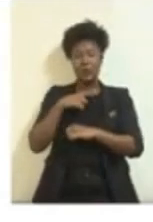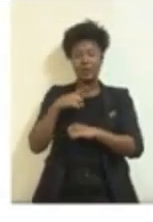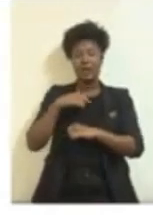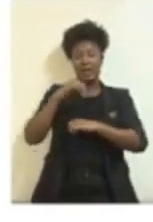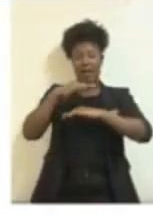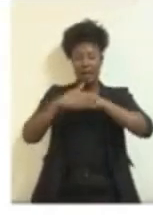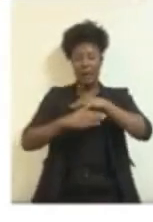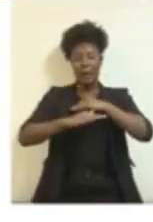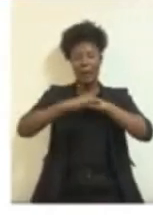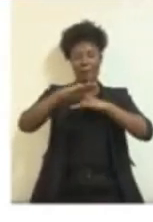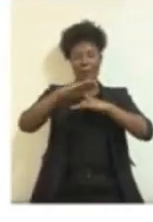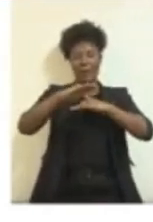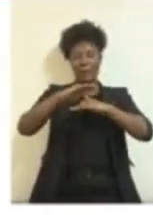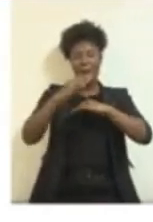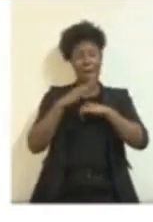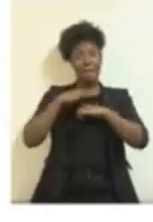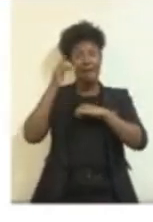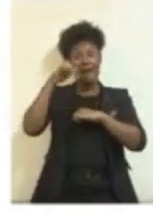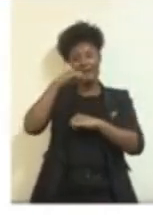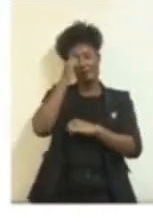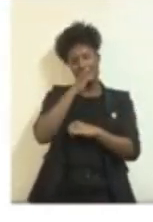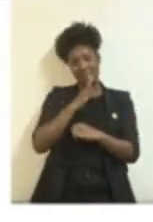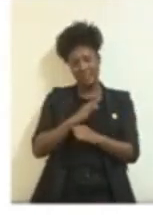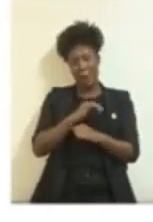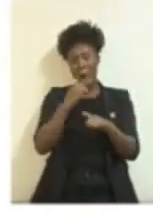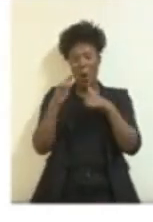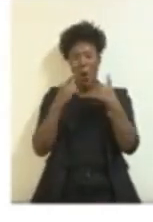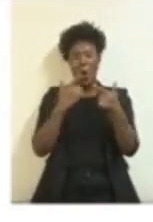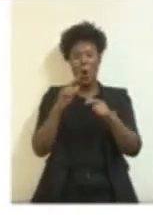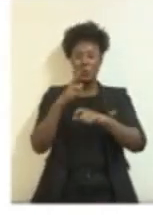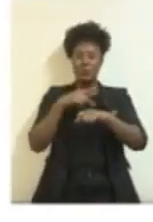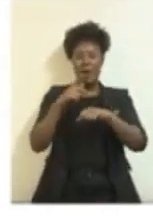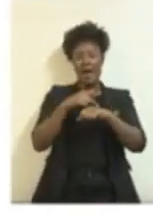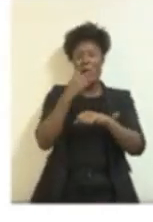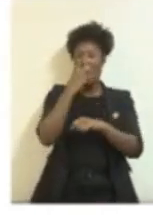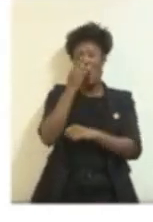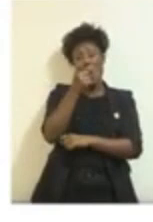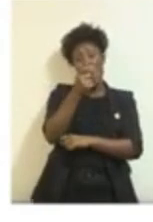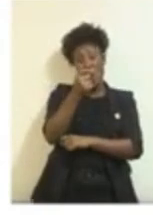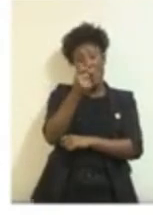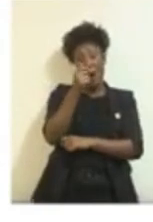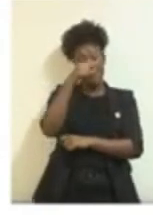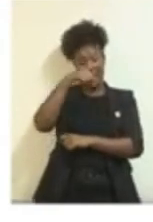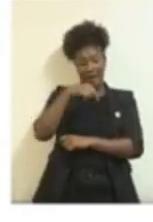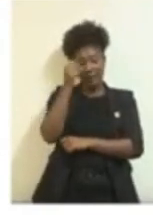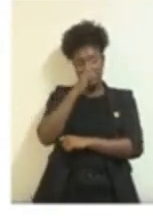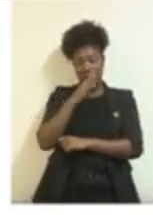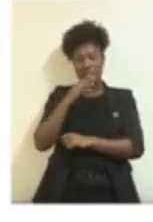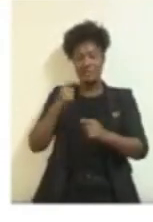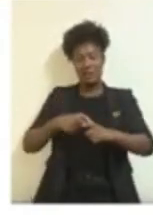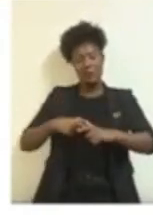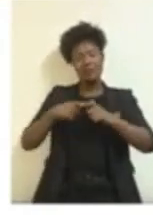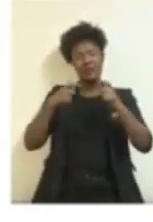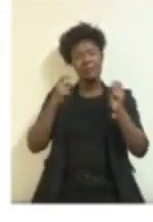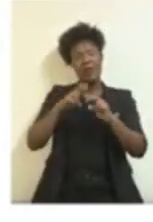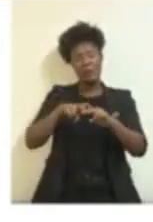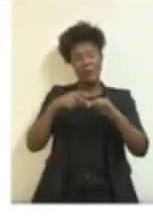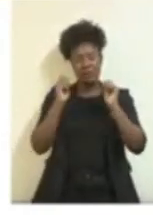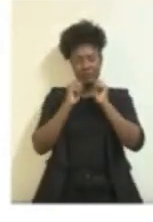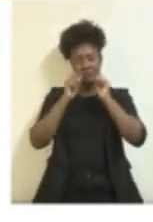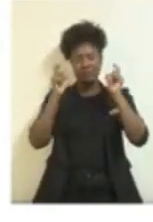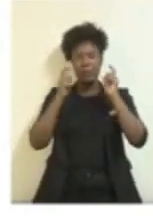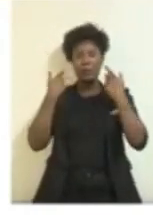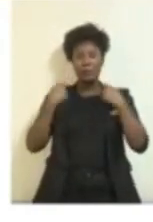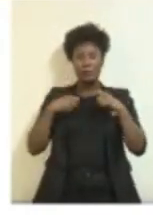Pampa maior, né, nesse conceito um pouco mais amplo. Então, acho que isso também é importante de se considerar.